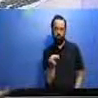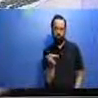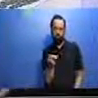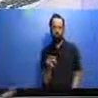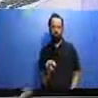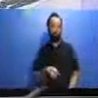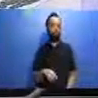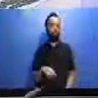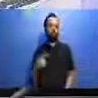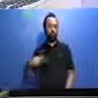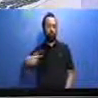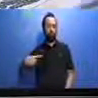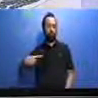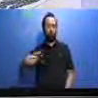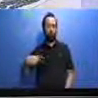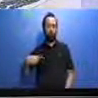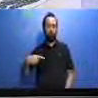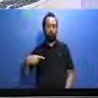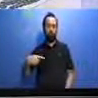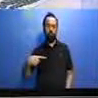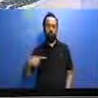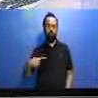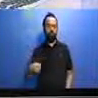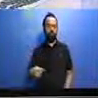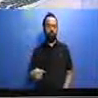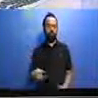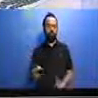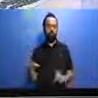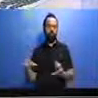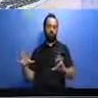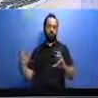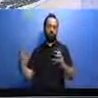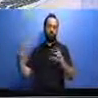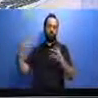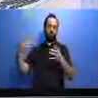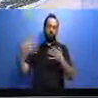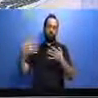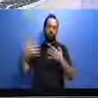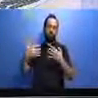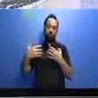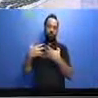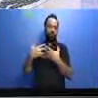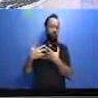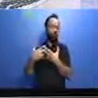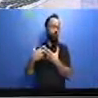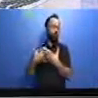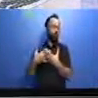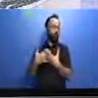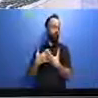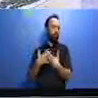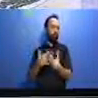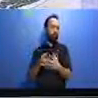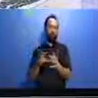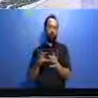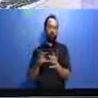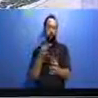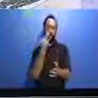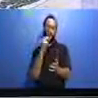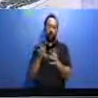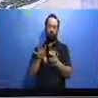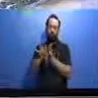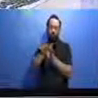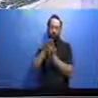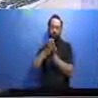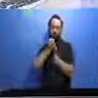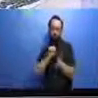ele fica no movimento contínuo, que faz o alimento fluir por essa região. A parte útil será absorvida e